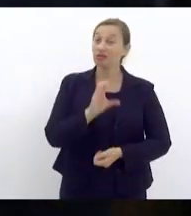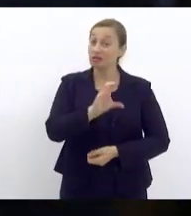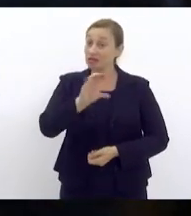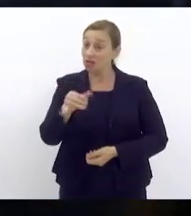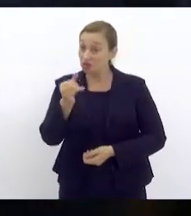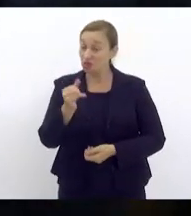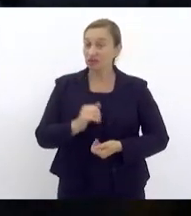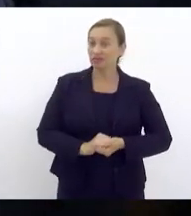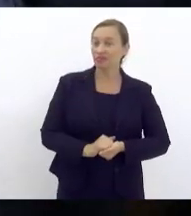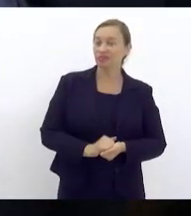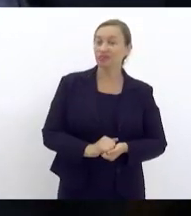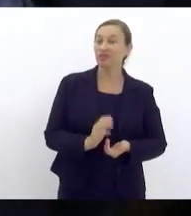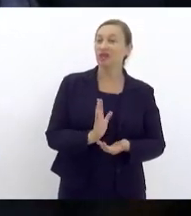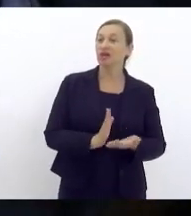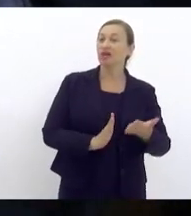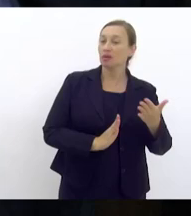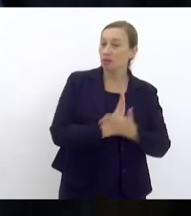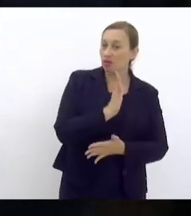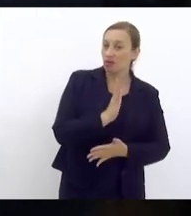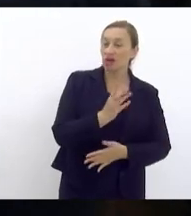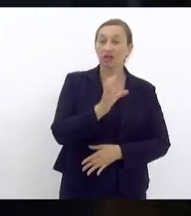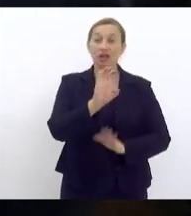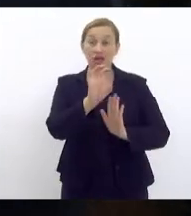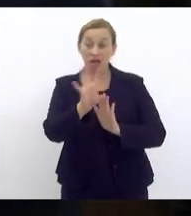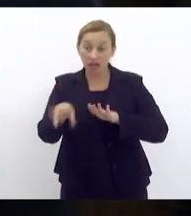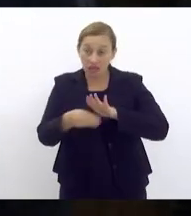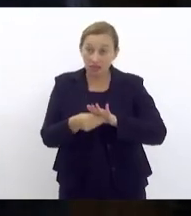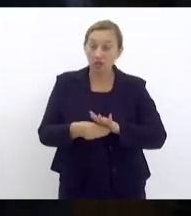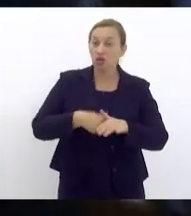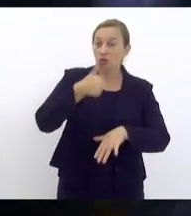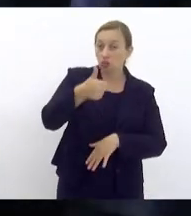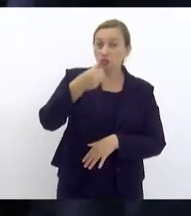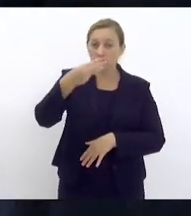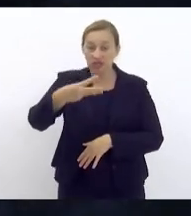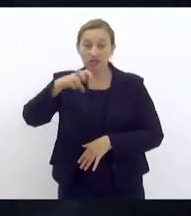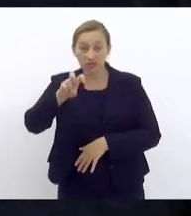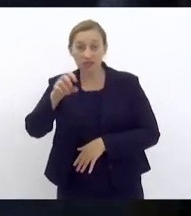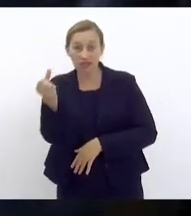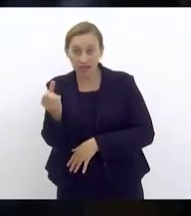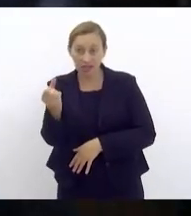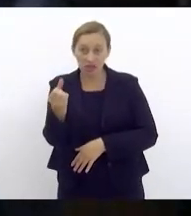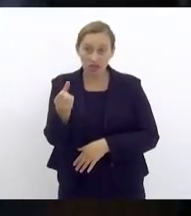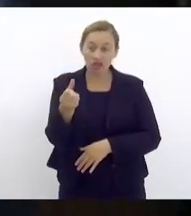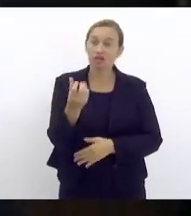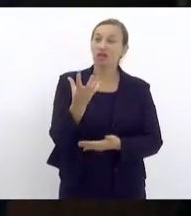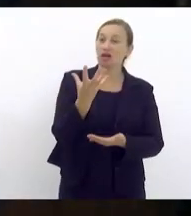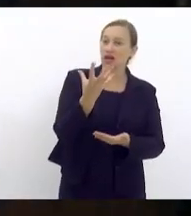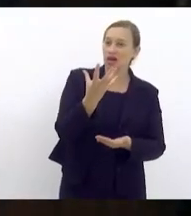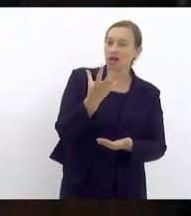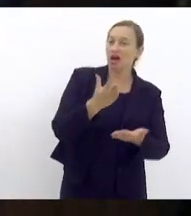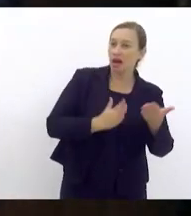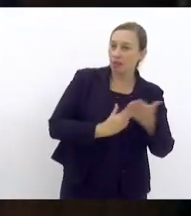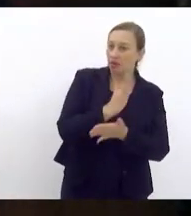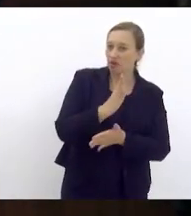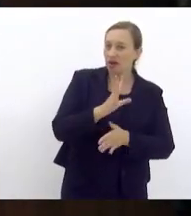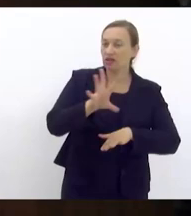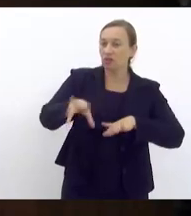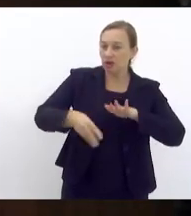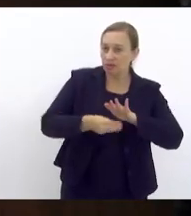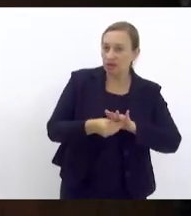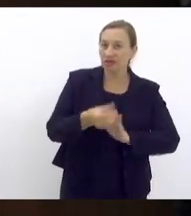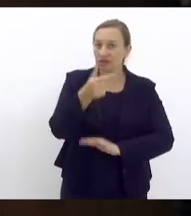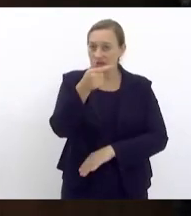dessa ccj é favorável as emendas número um três cinco e seis favorável com a emenda